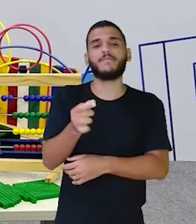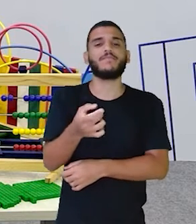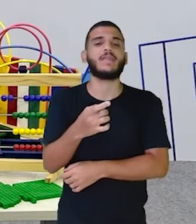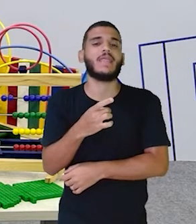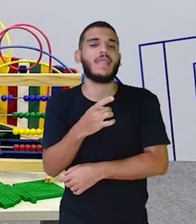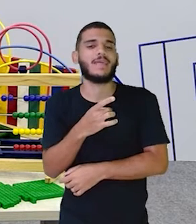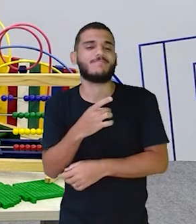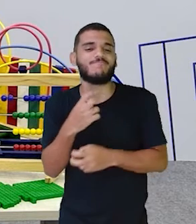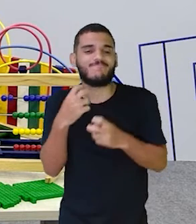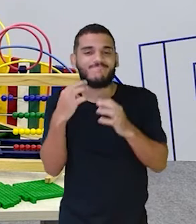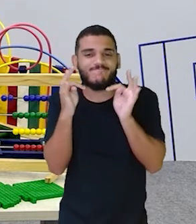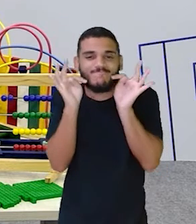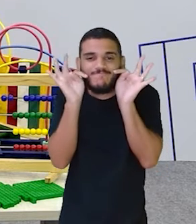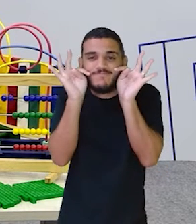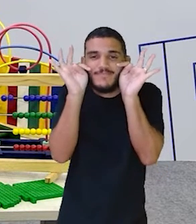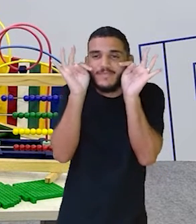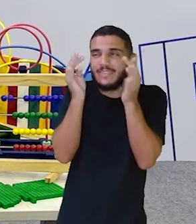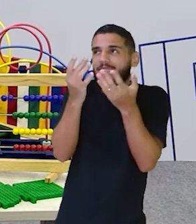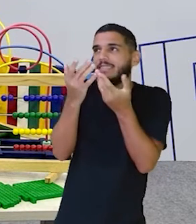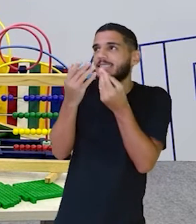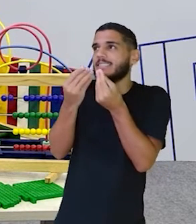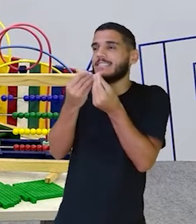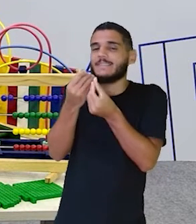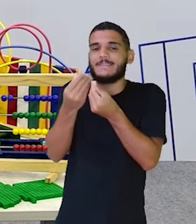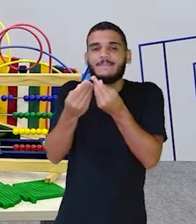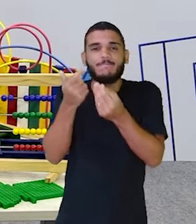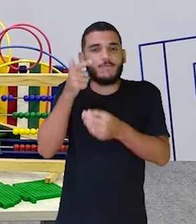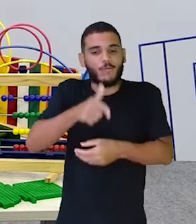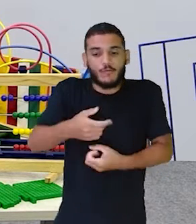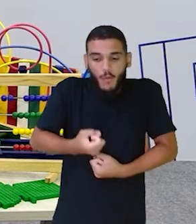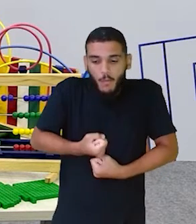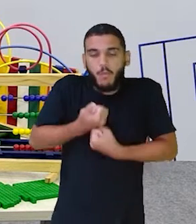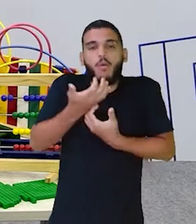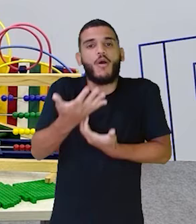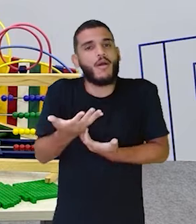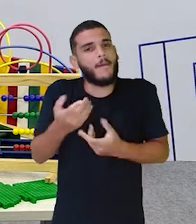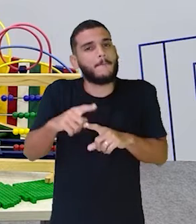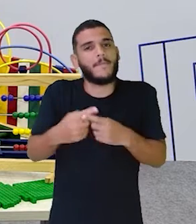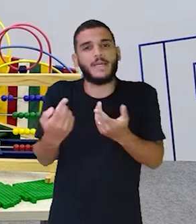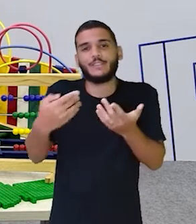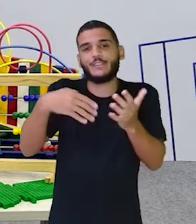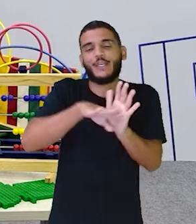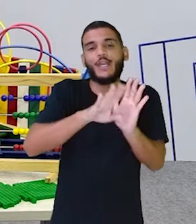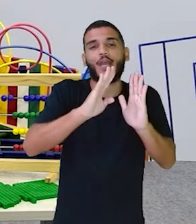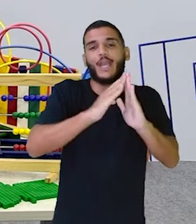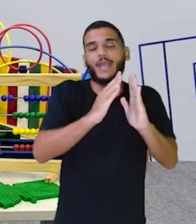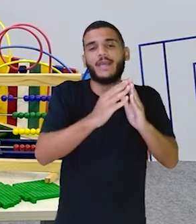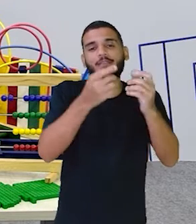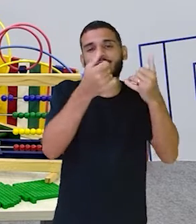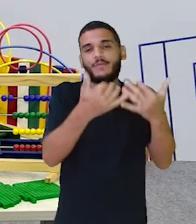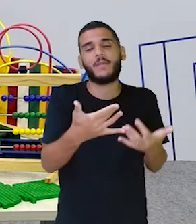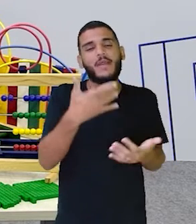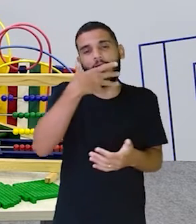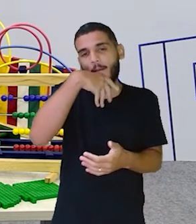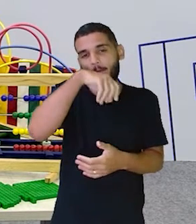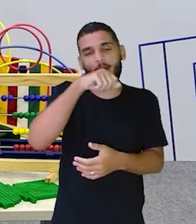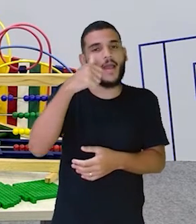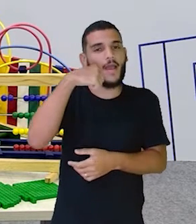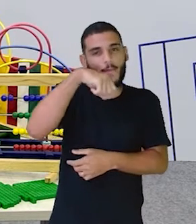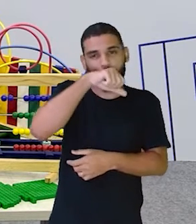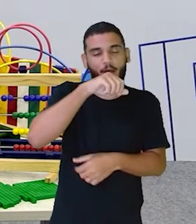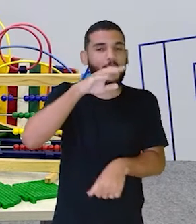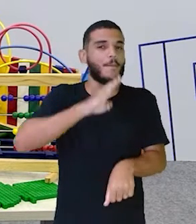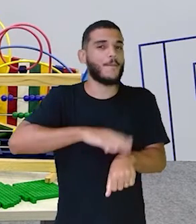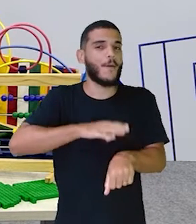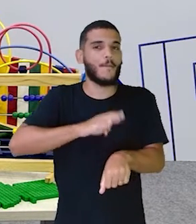quando chega em casa, aí fala para os pais, para os responsáveis, e diz que naquele momento ele não